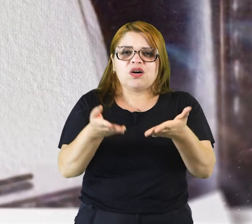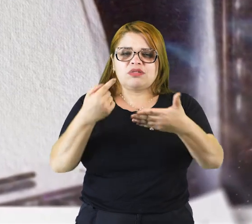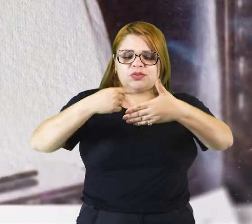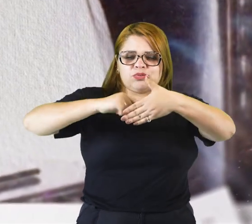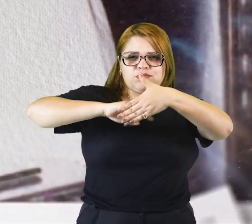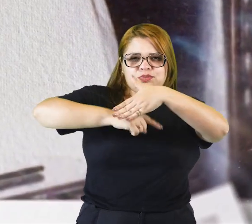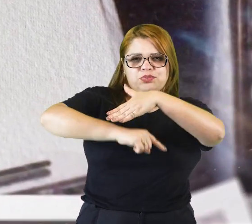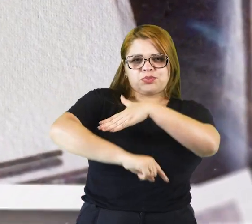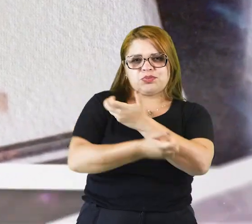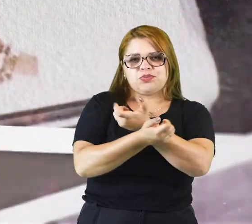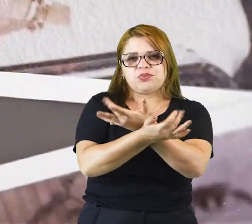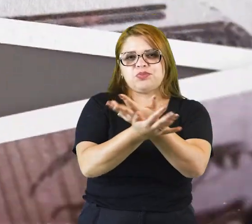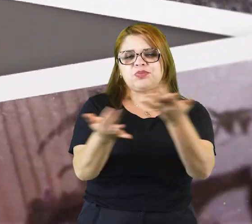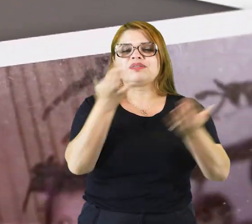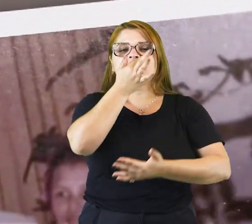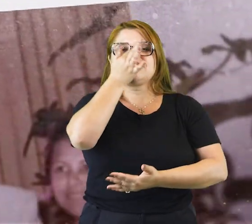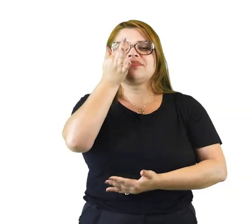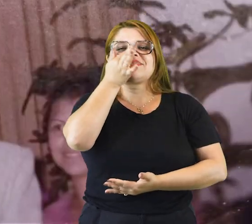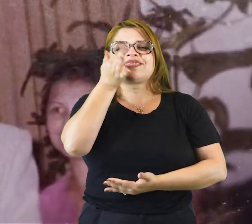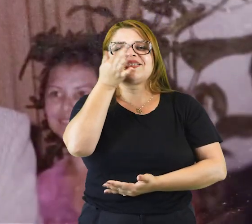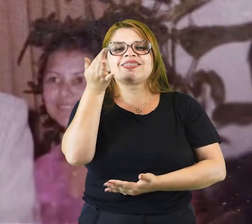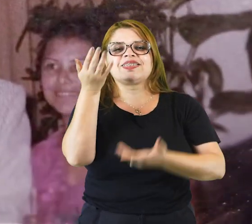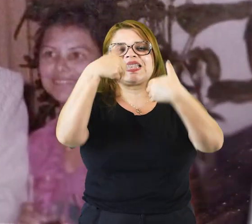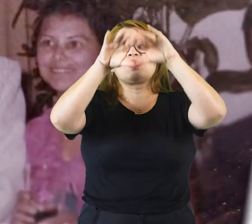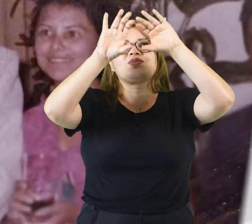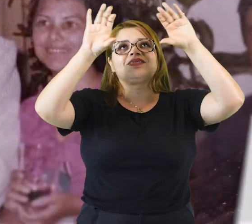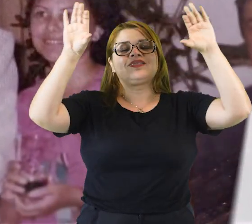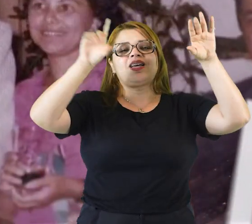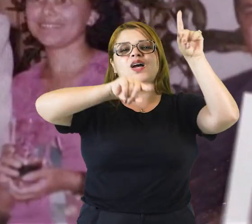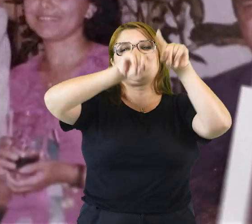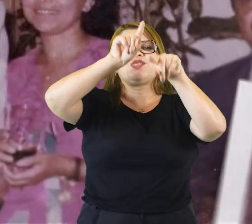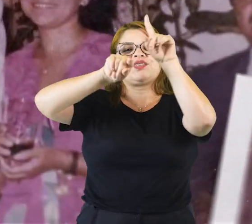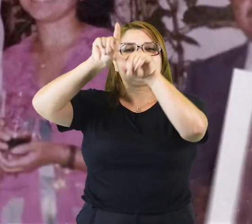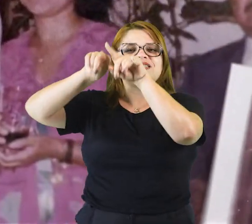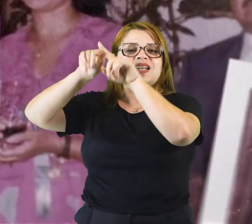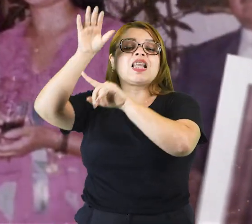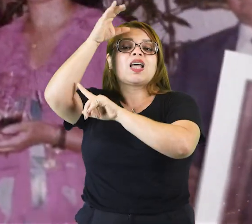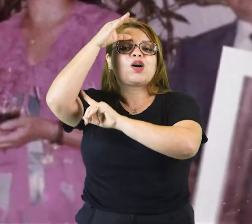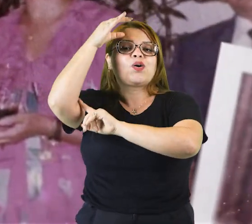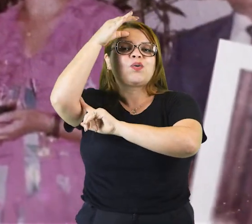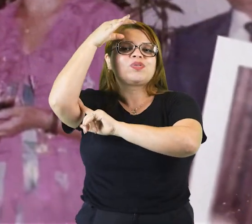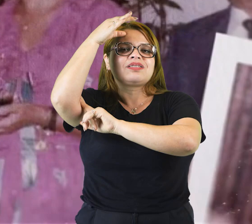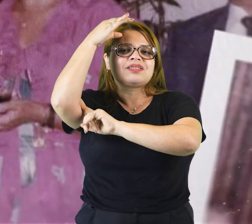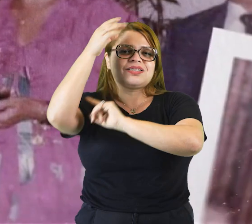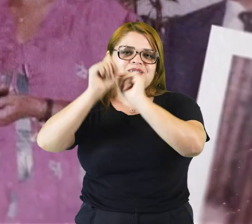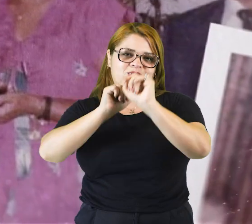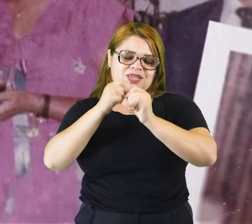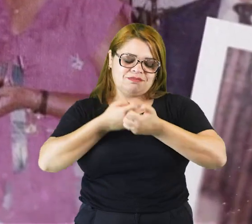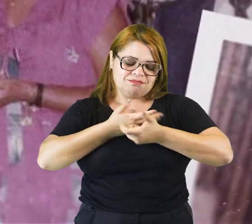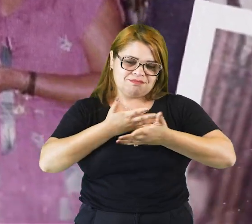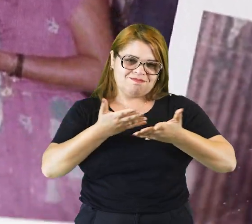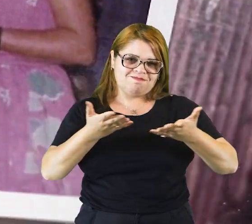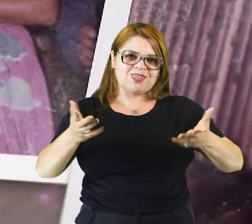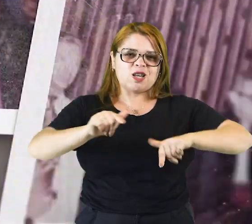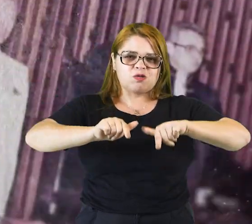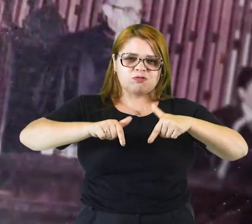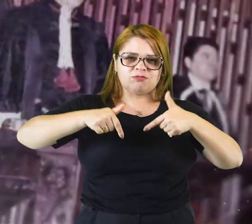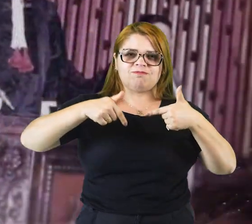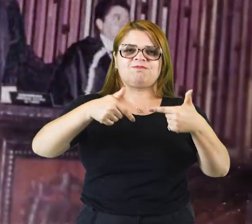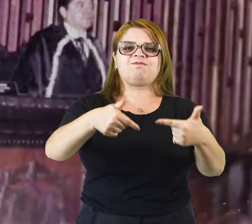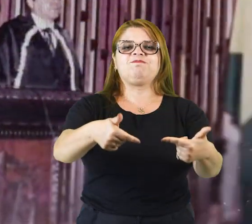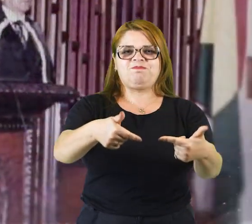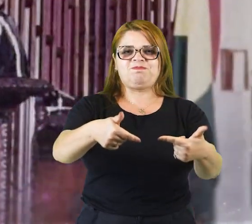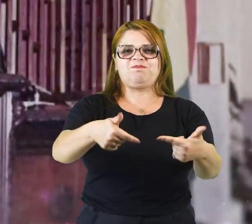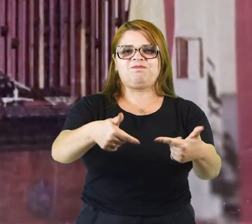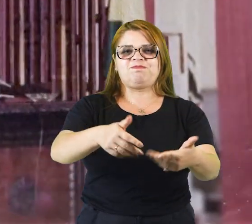mergulhar no campo de flores e em céu estrelado, na consciência de que serviu o bom combate.